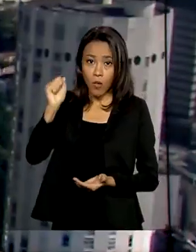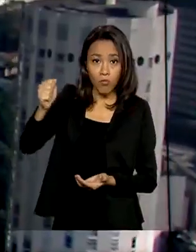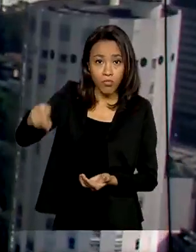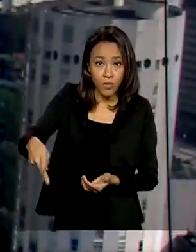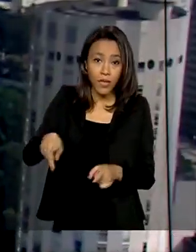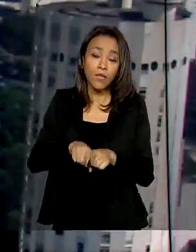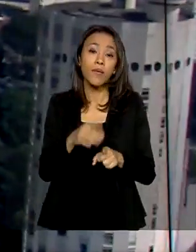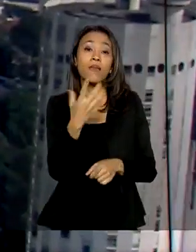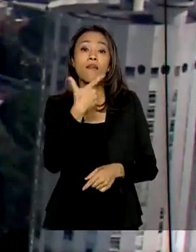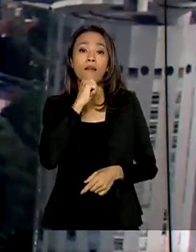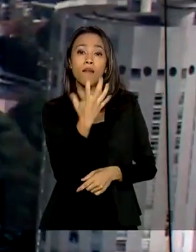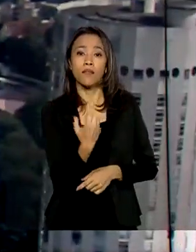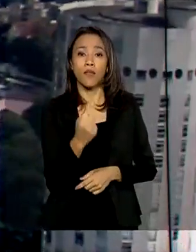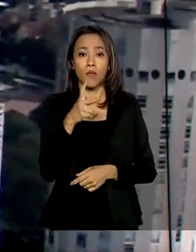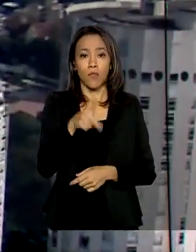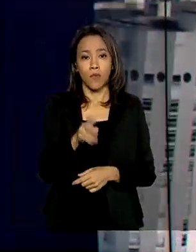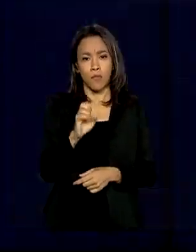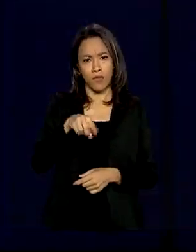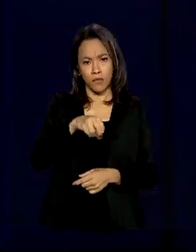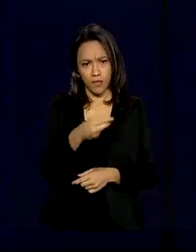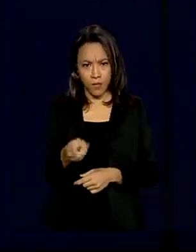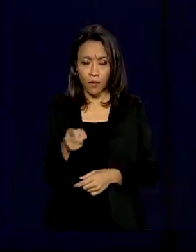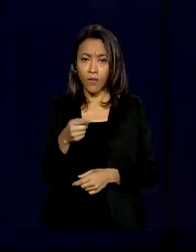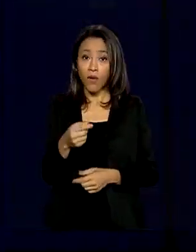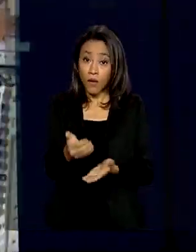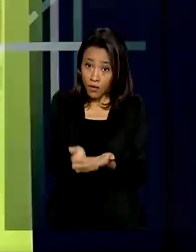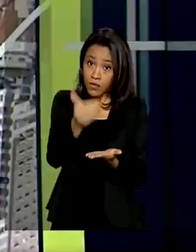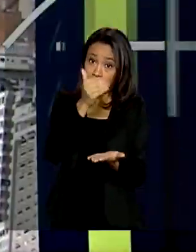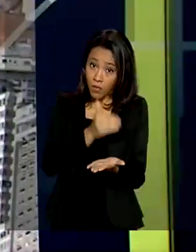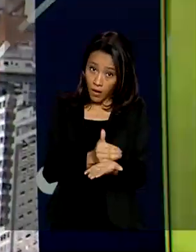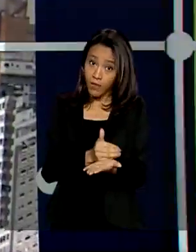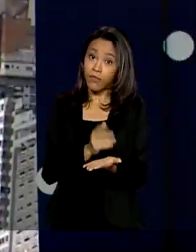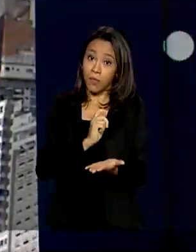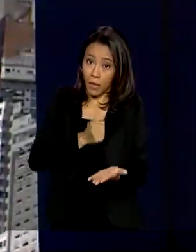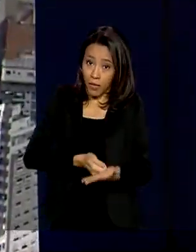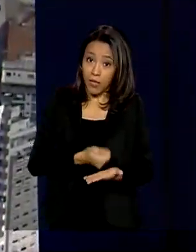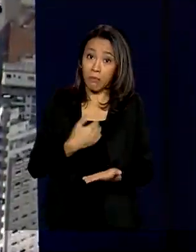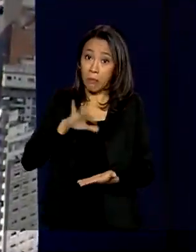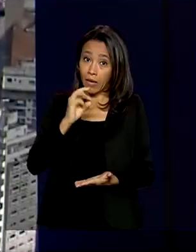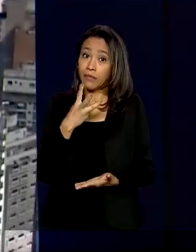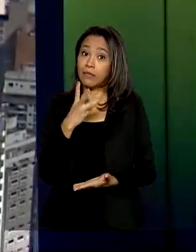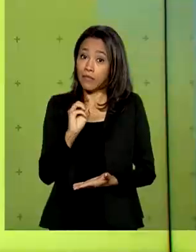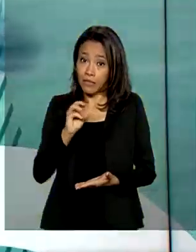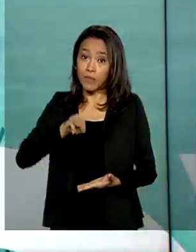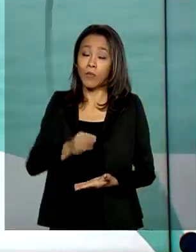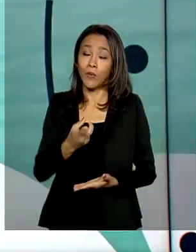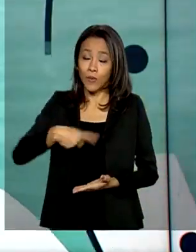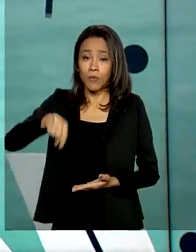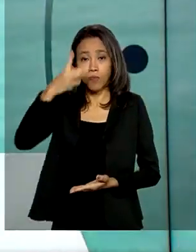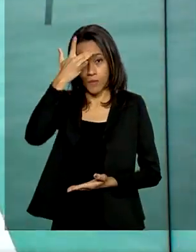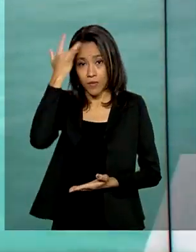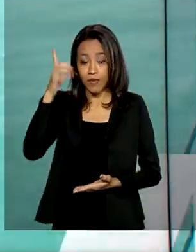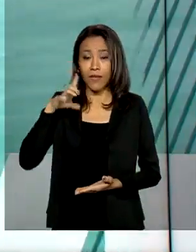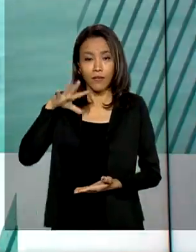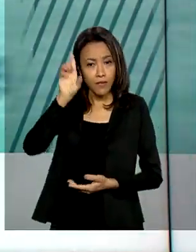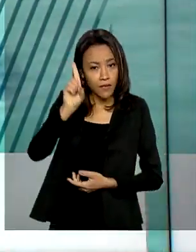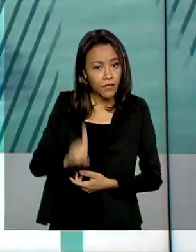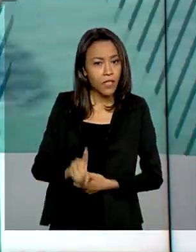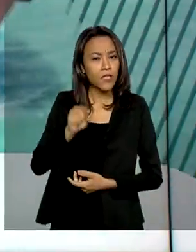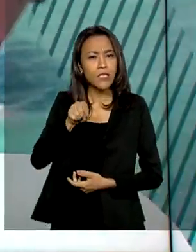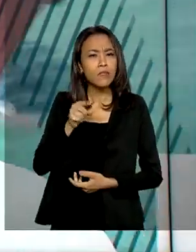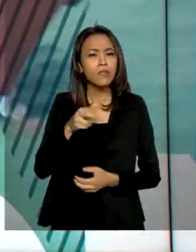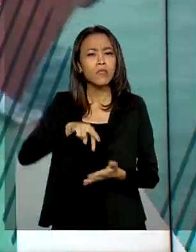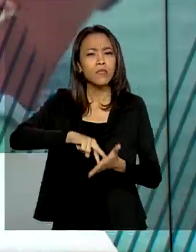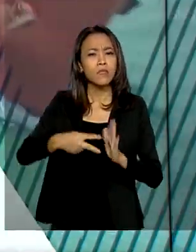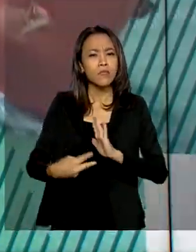benefício foi antecipado. Mais de 30 milhões de pessoas terão direito a essa primeira parcela, o que vai injetar